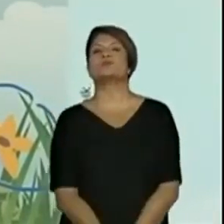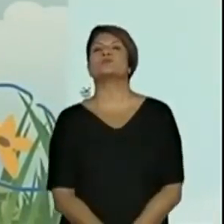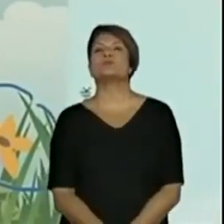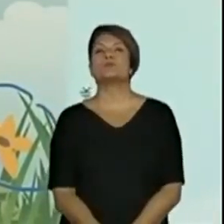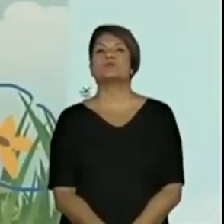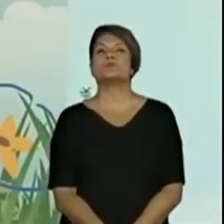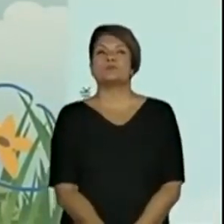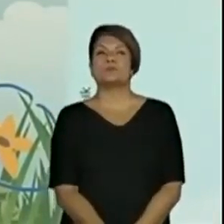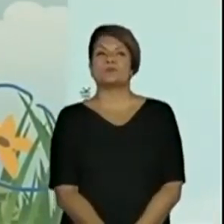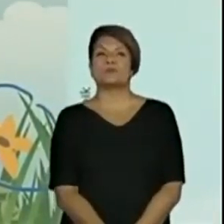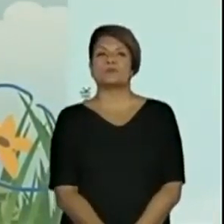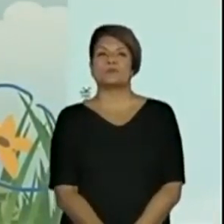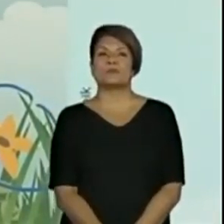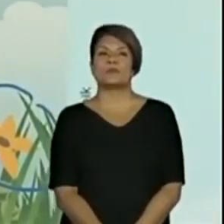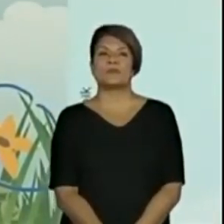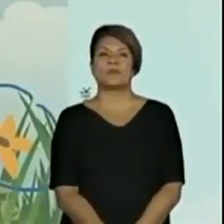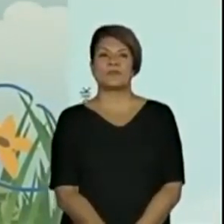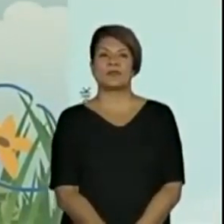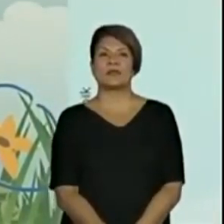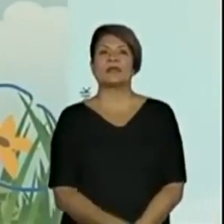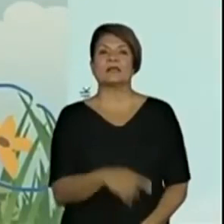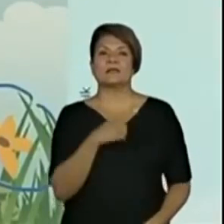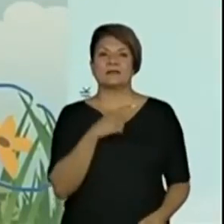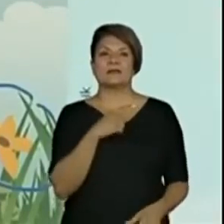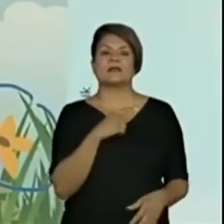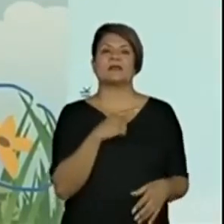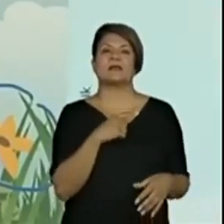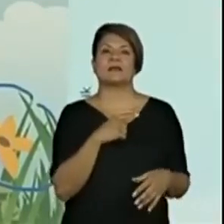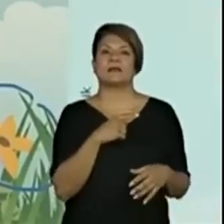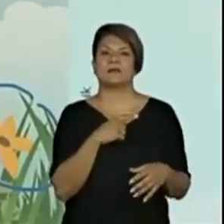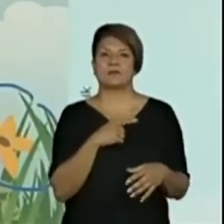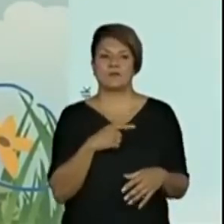tá bom? Então vamos lá, os pássaros.